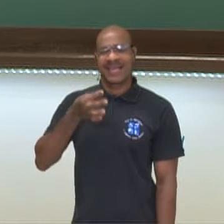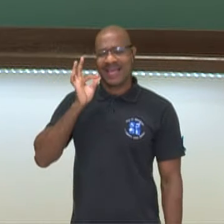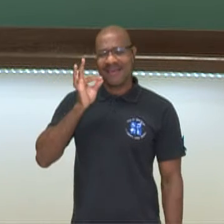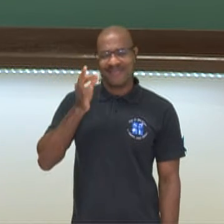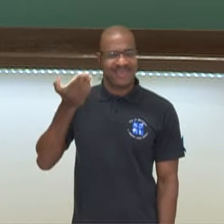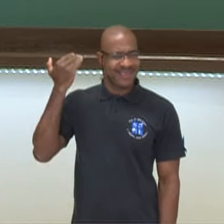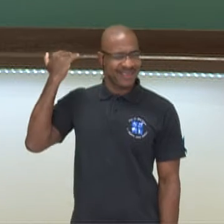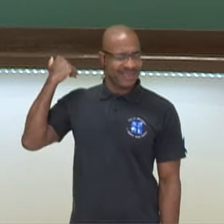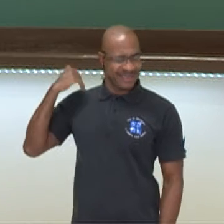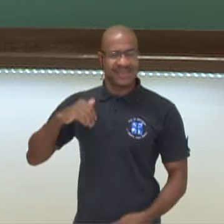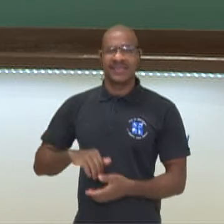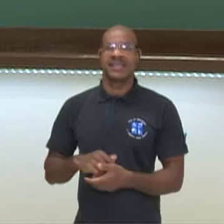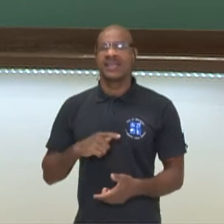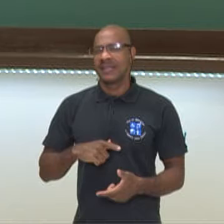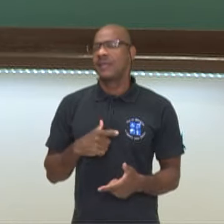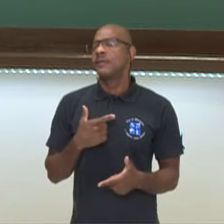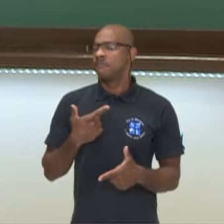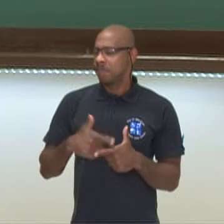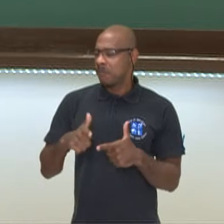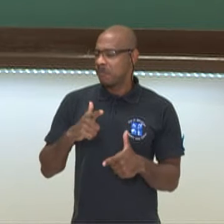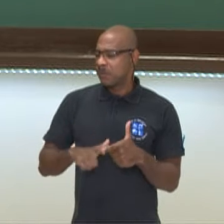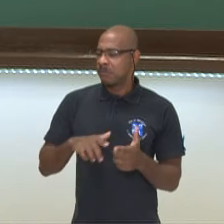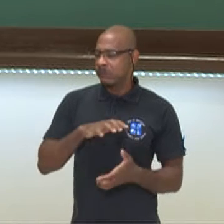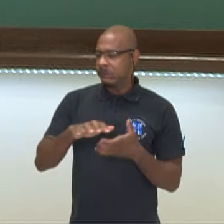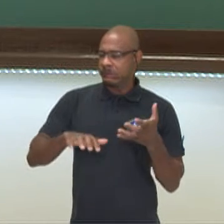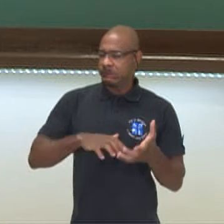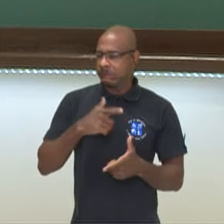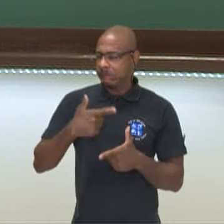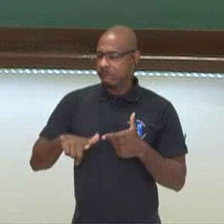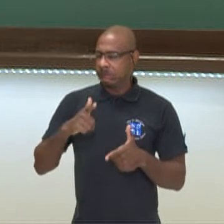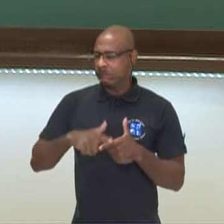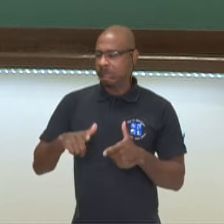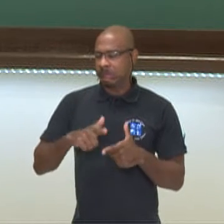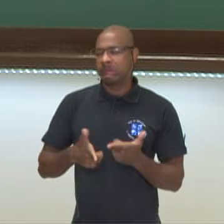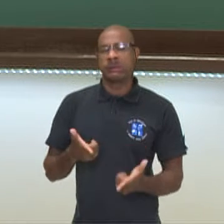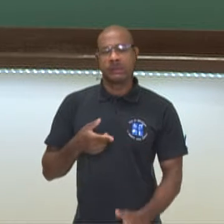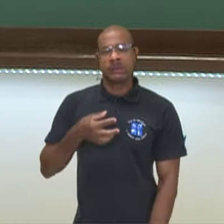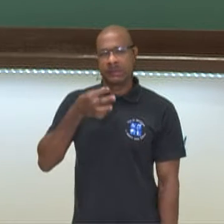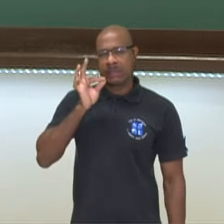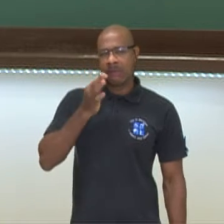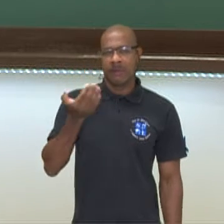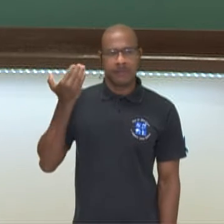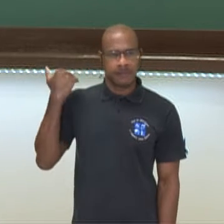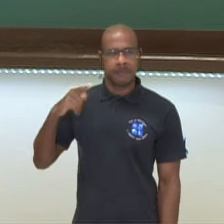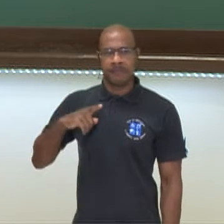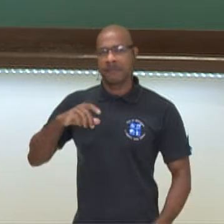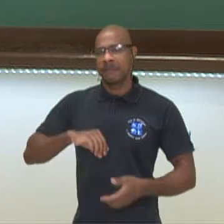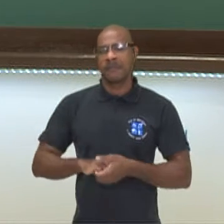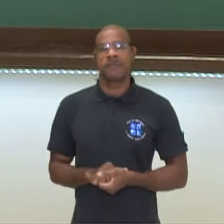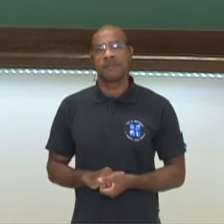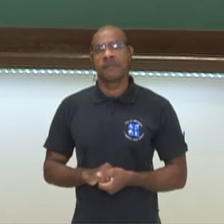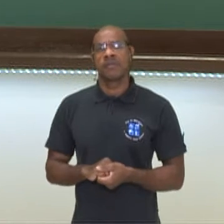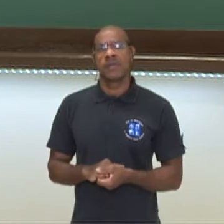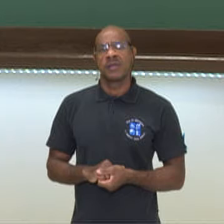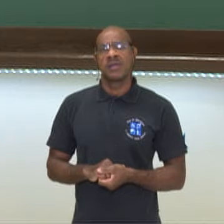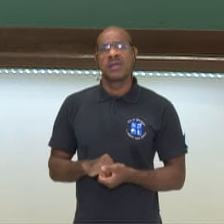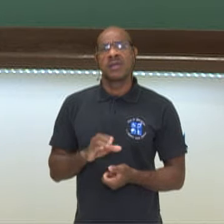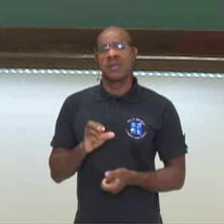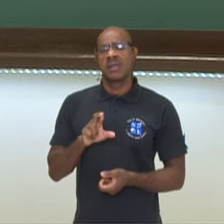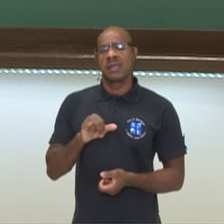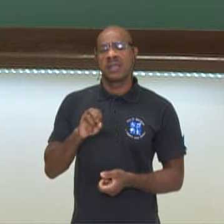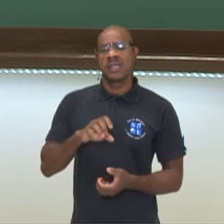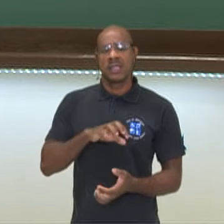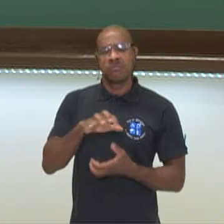exemplo. Né, tivemos uma crise bem grande, né, no início da década de 30, no Brasil também. E quando a gente fala em crise, né,